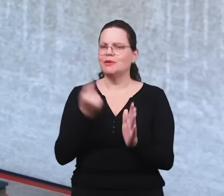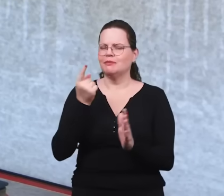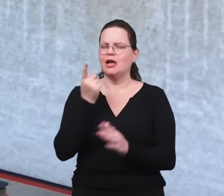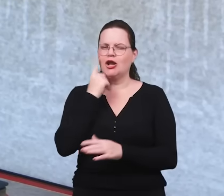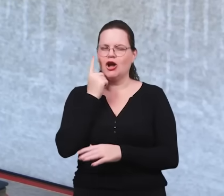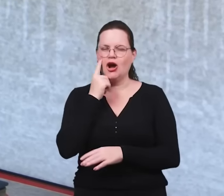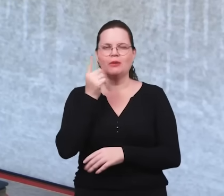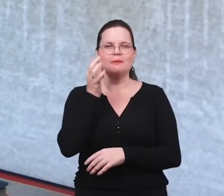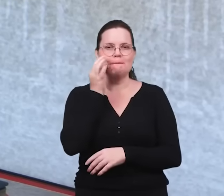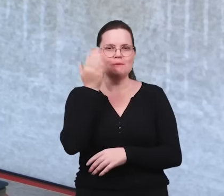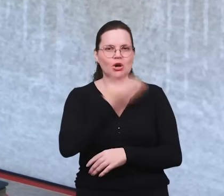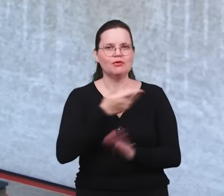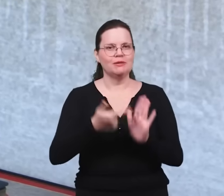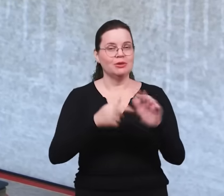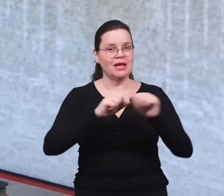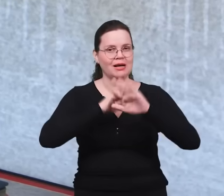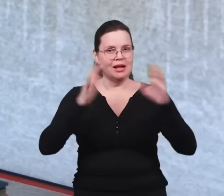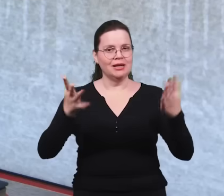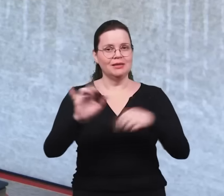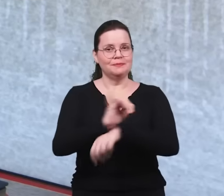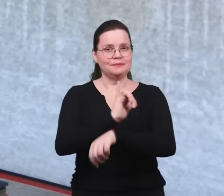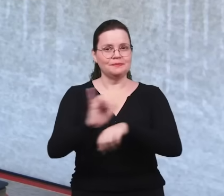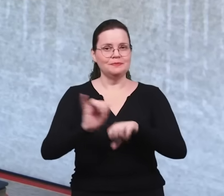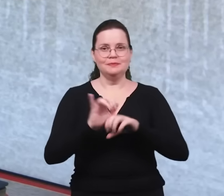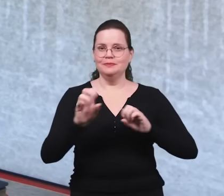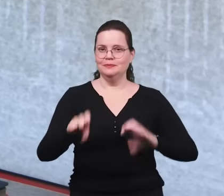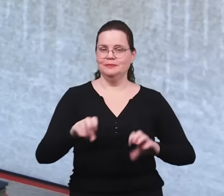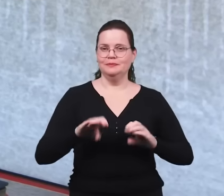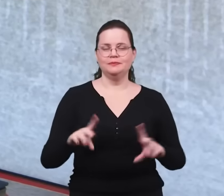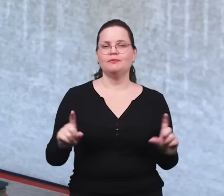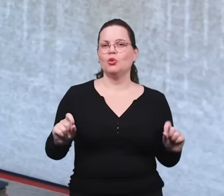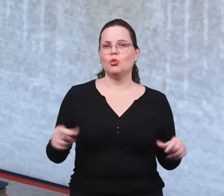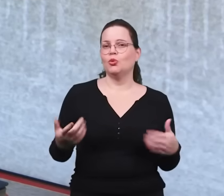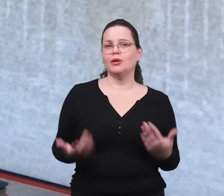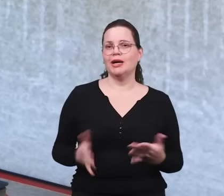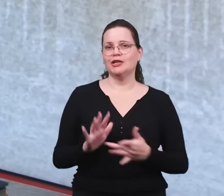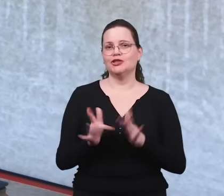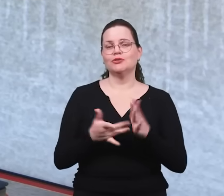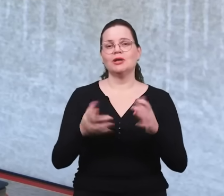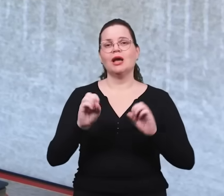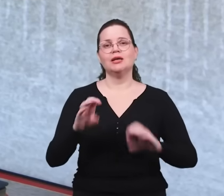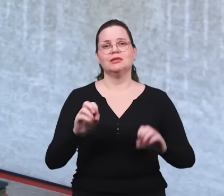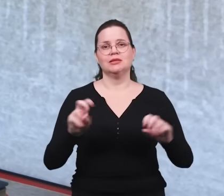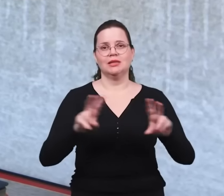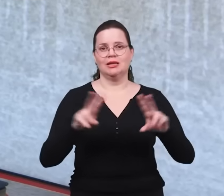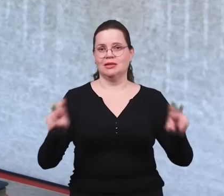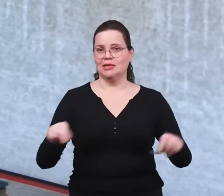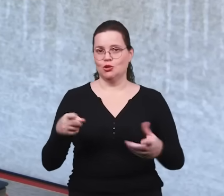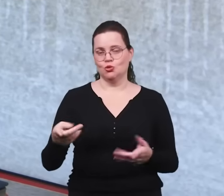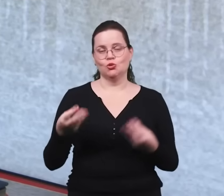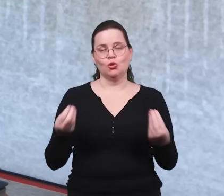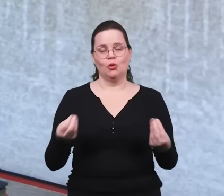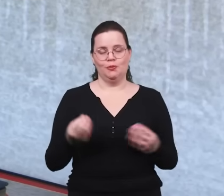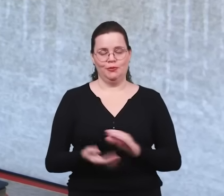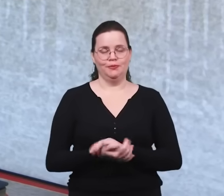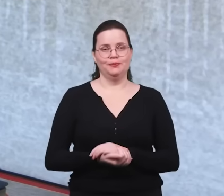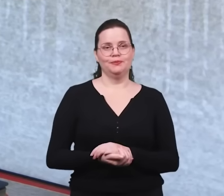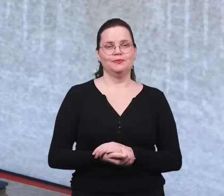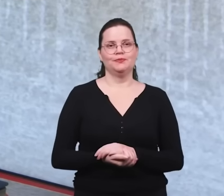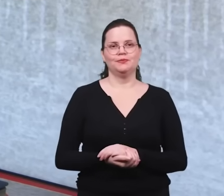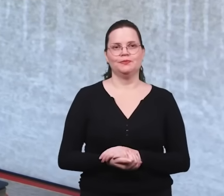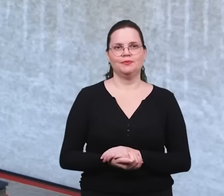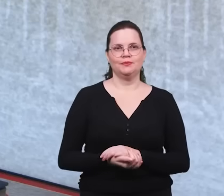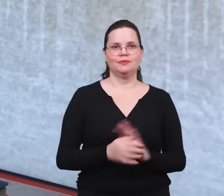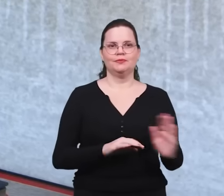que Jesus quis ensinar com esse milagre da transformação de água em vinho? Para responder essa